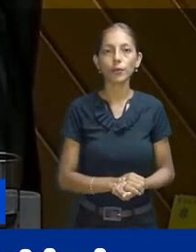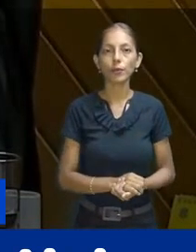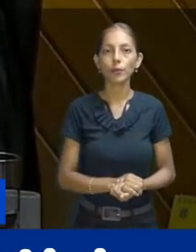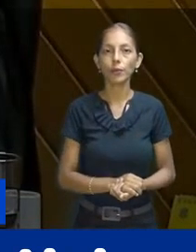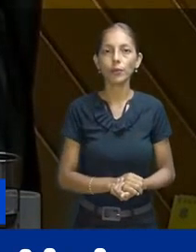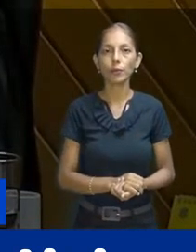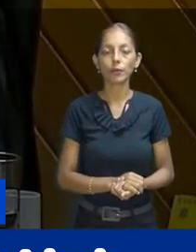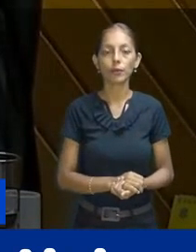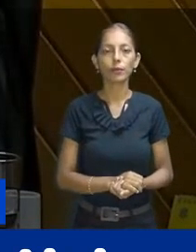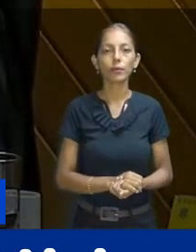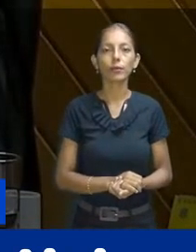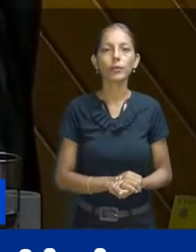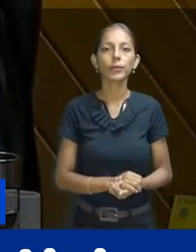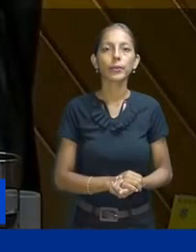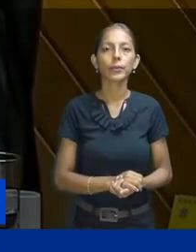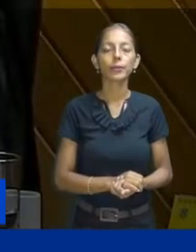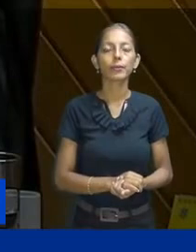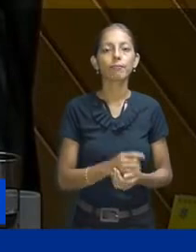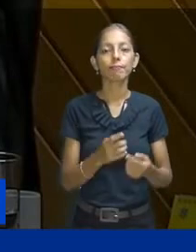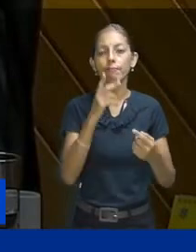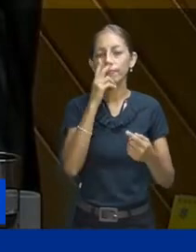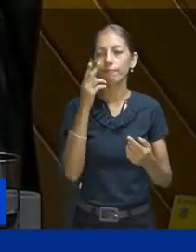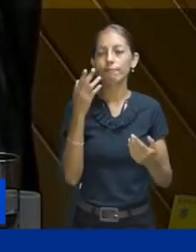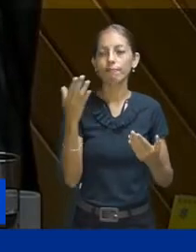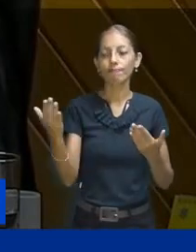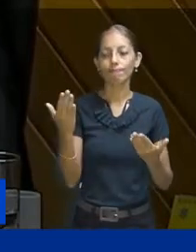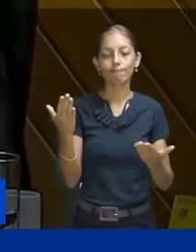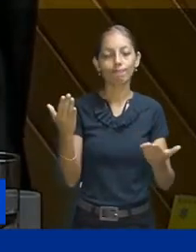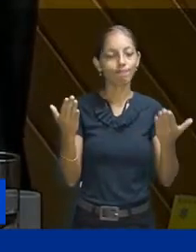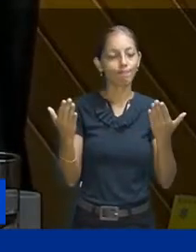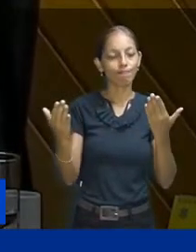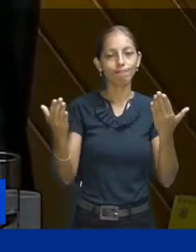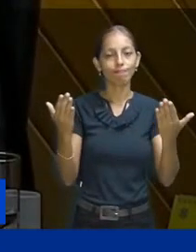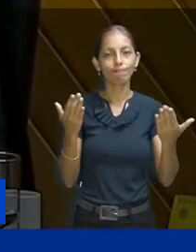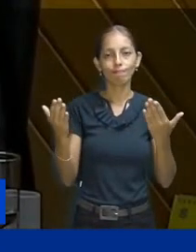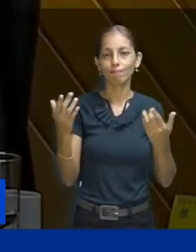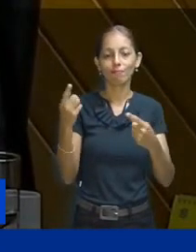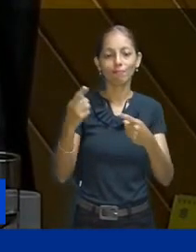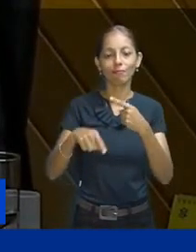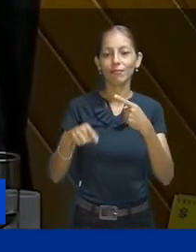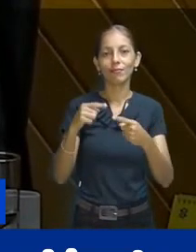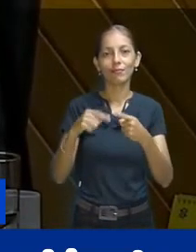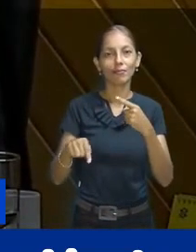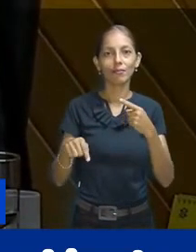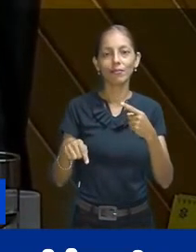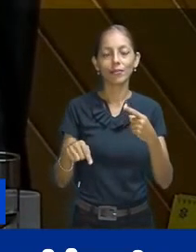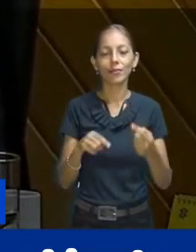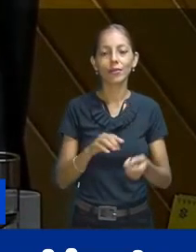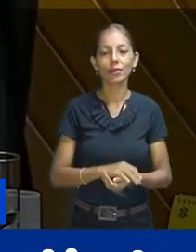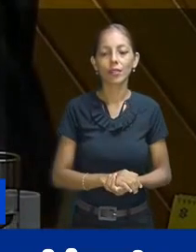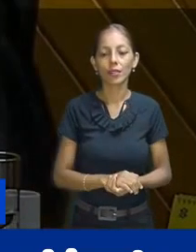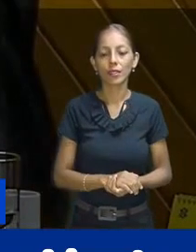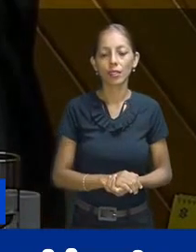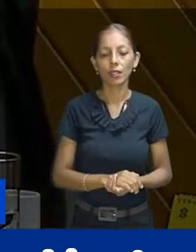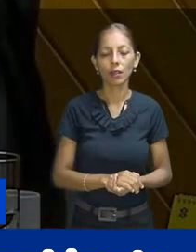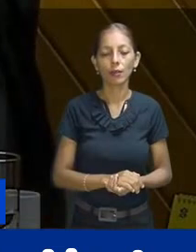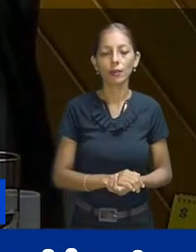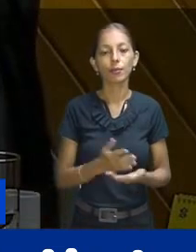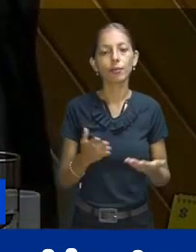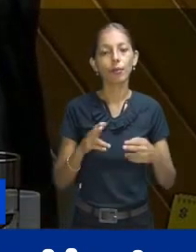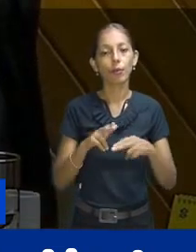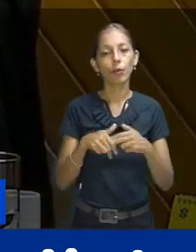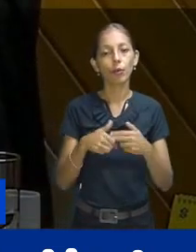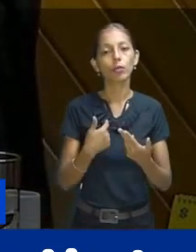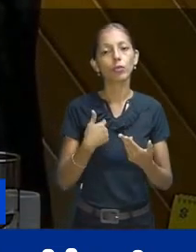mero inconformismo com a conclusão do julgado, devendo ser impugnado pelo meio adequado. Dessa forma, com a devida vênia, voto